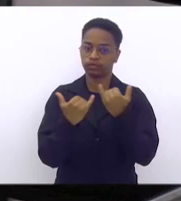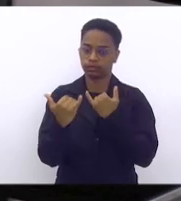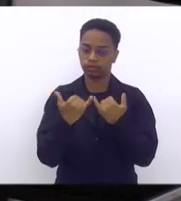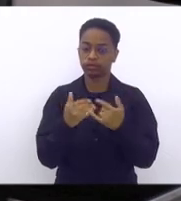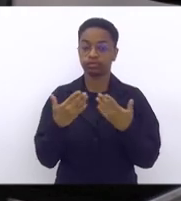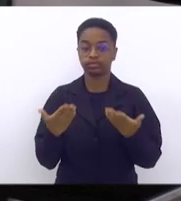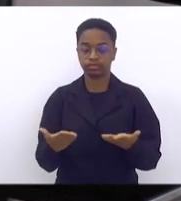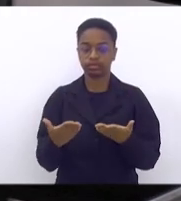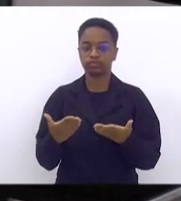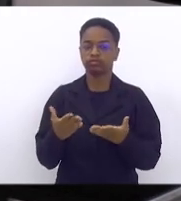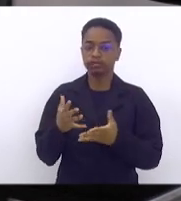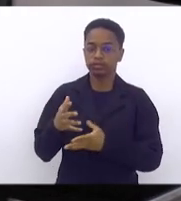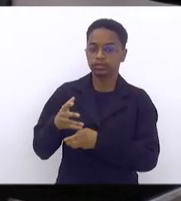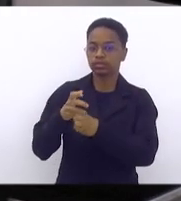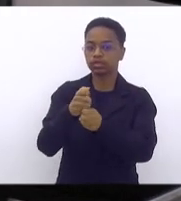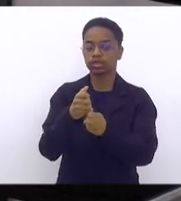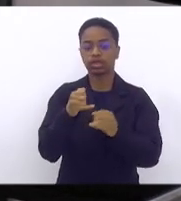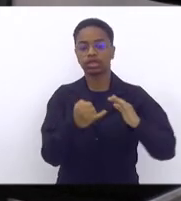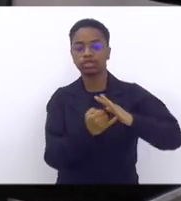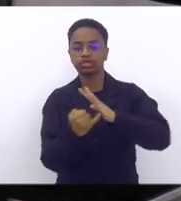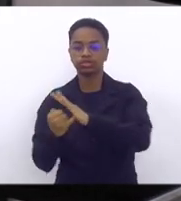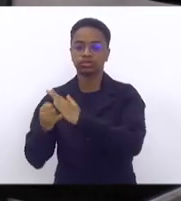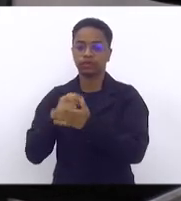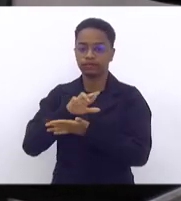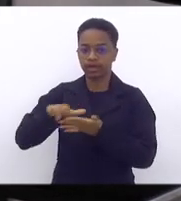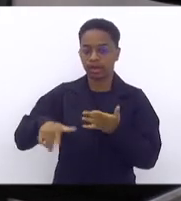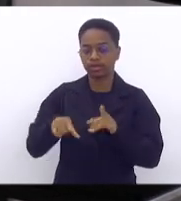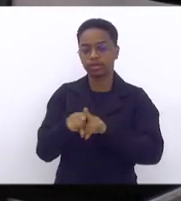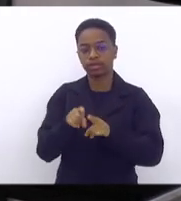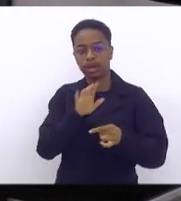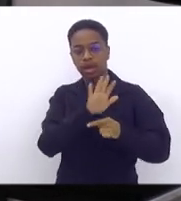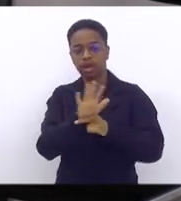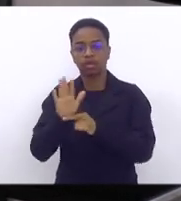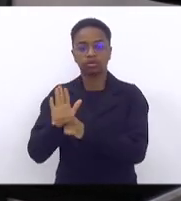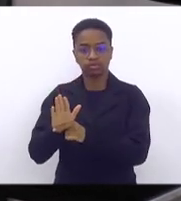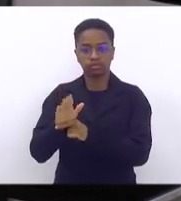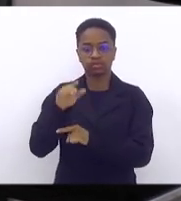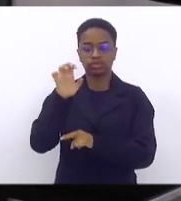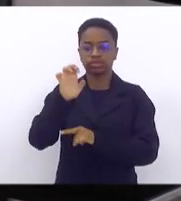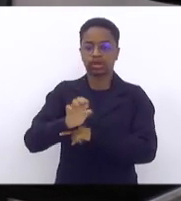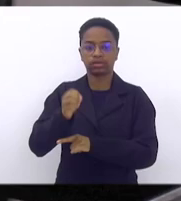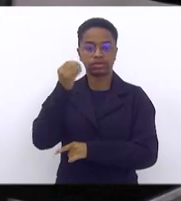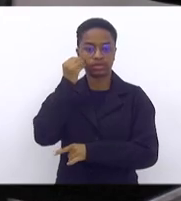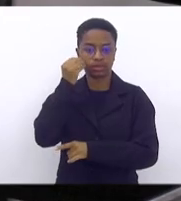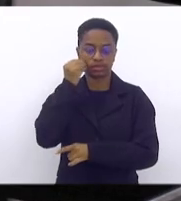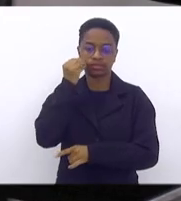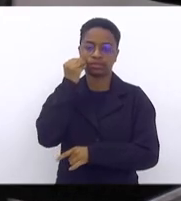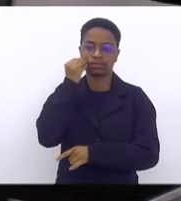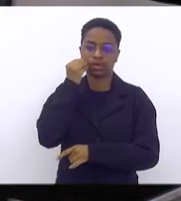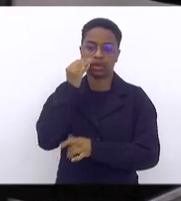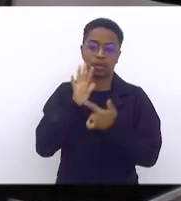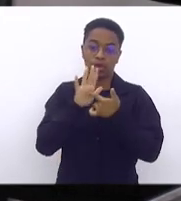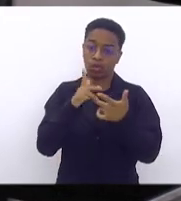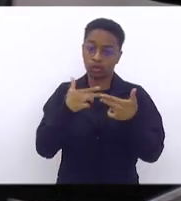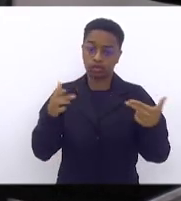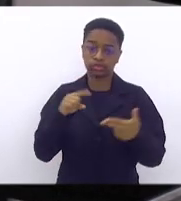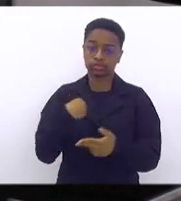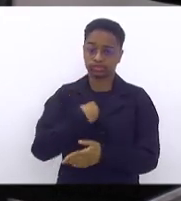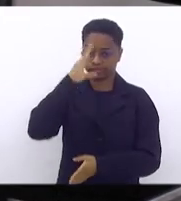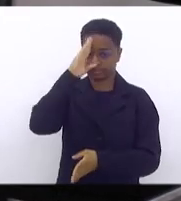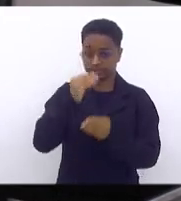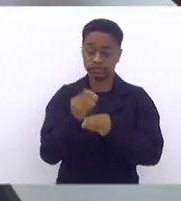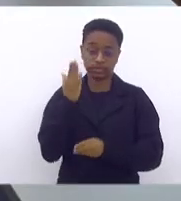esse conjunto de instituições acaba colaborando com o Estado para reforçar aquilo que a gente já sabe.